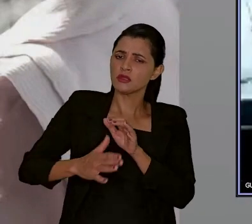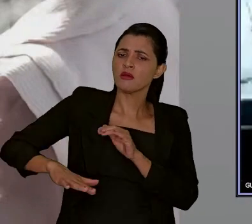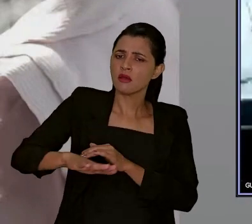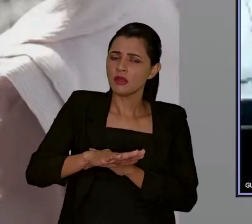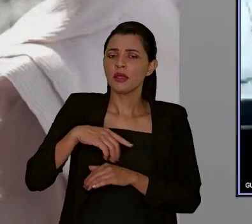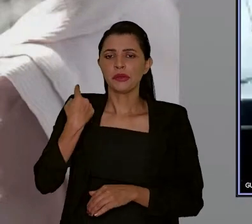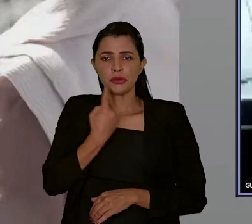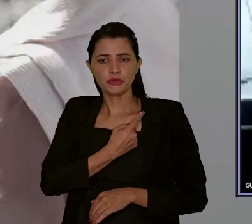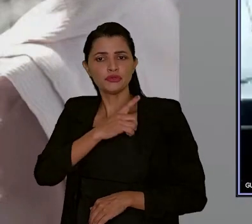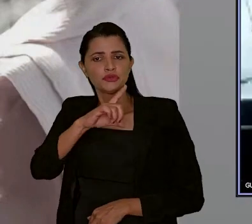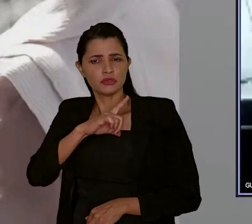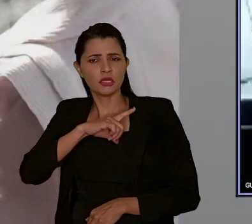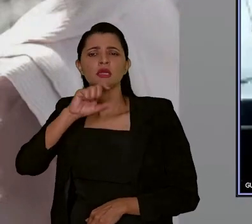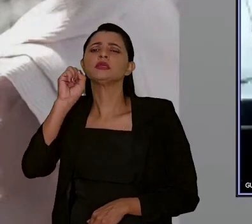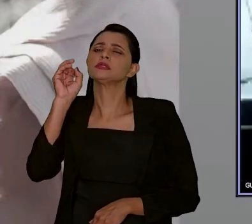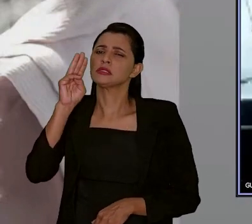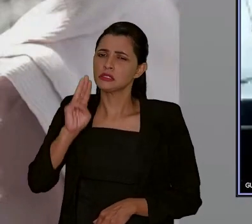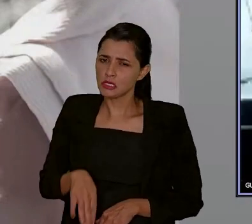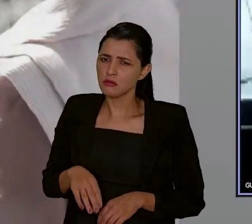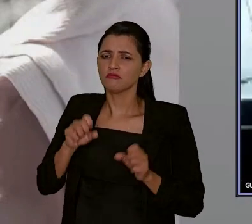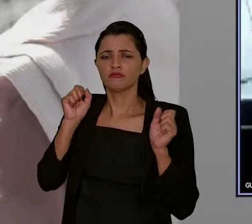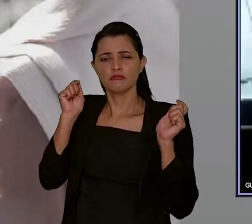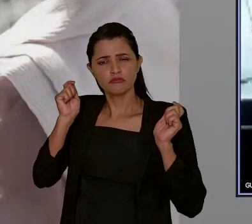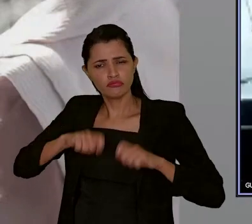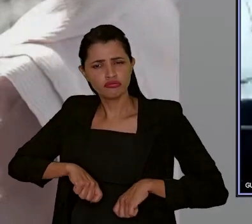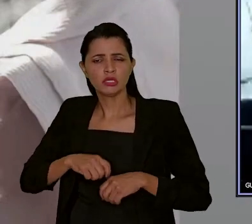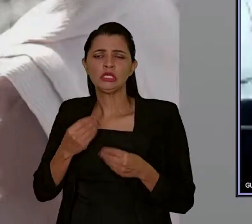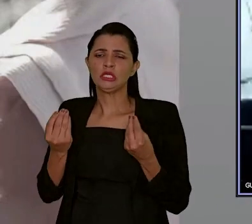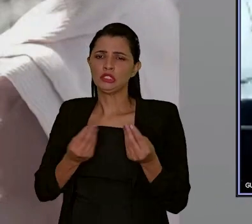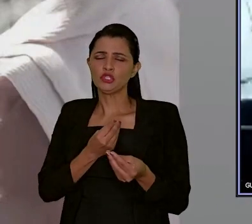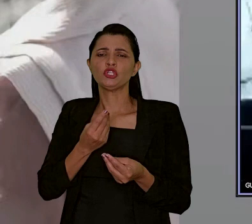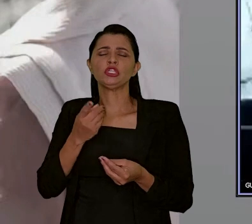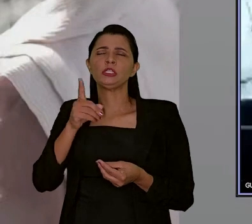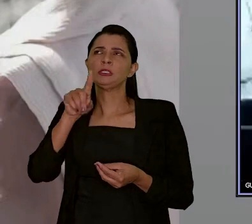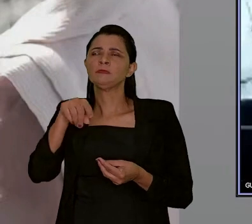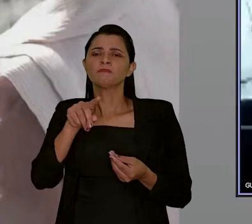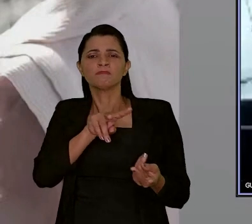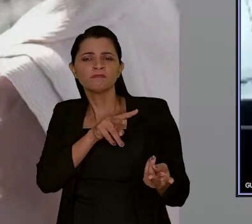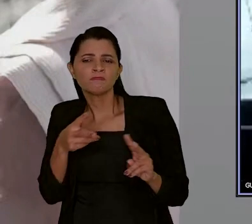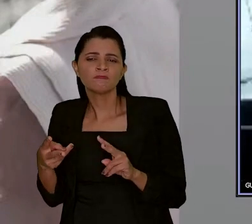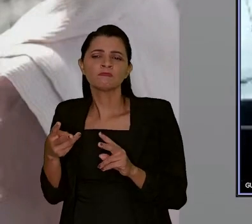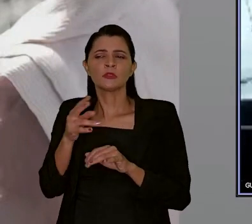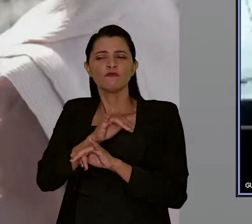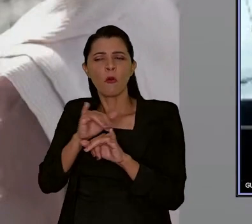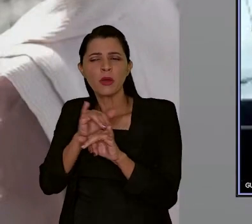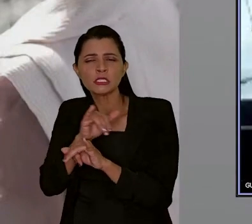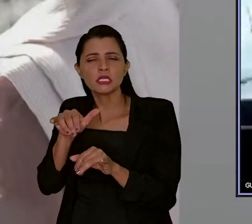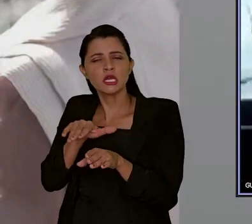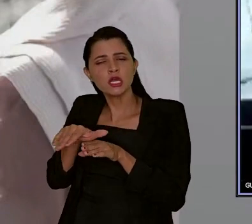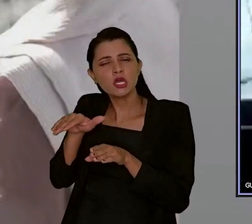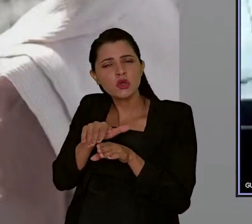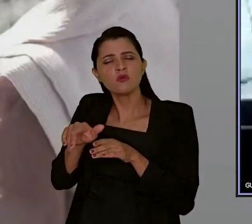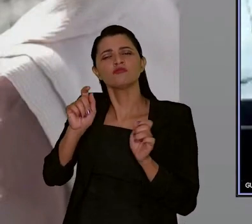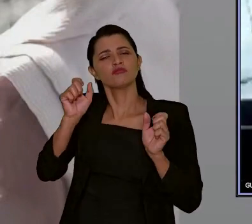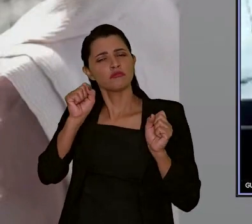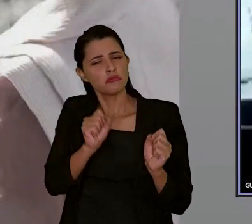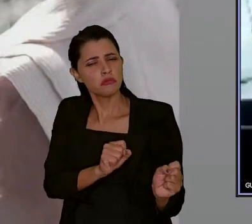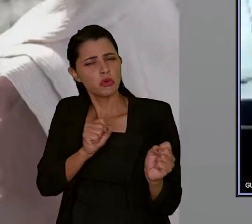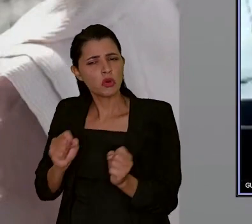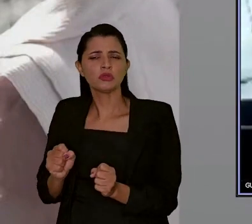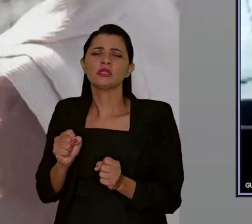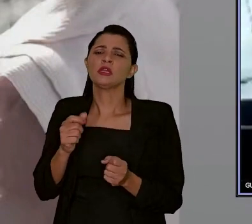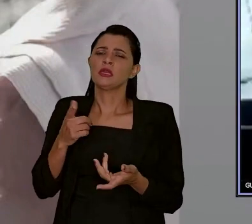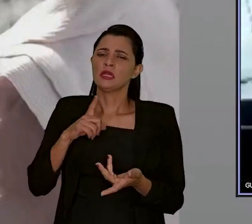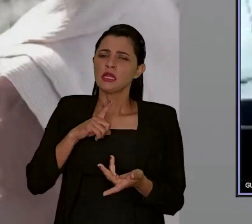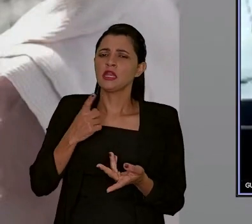sim, condições de especialmente transmitir informações, conseguir dados a